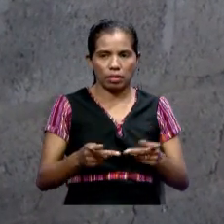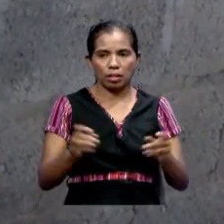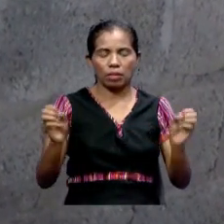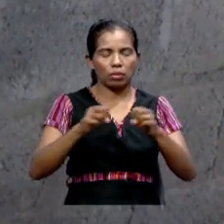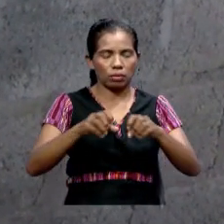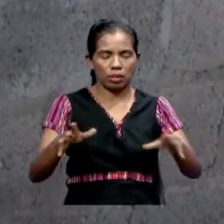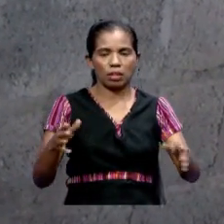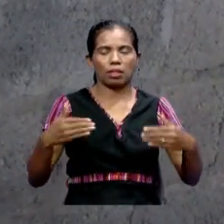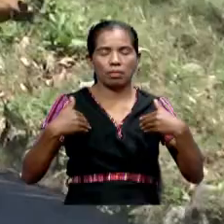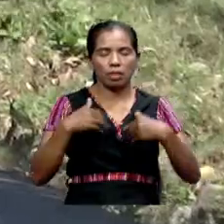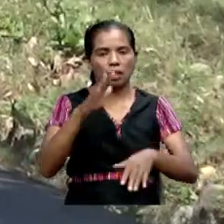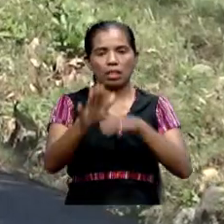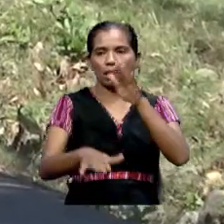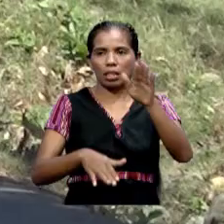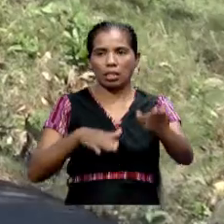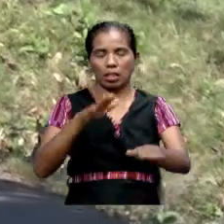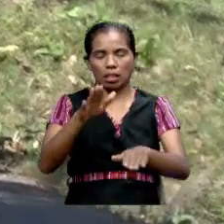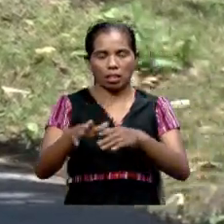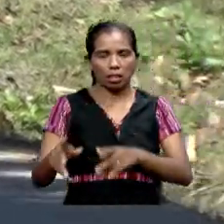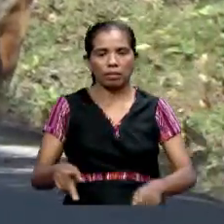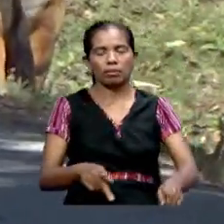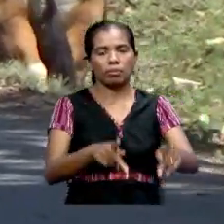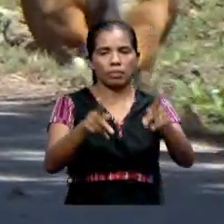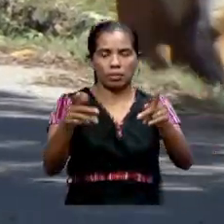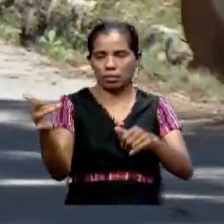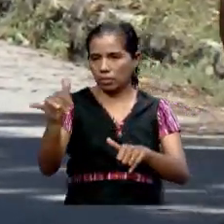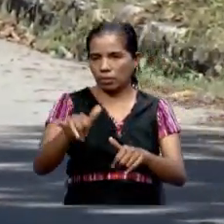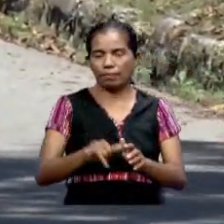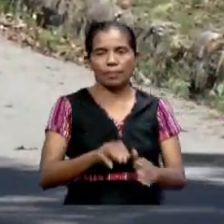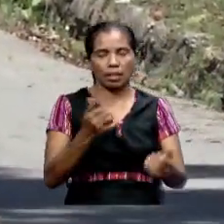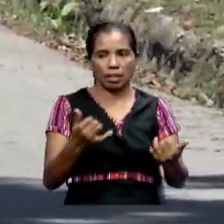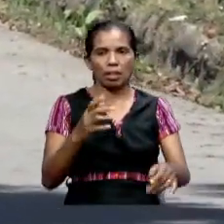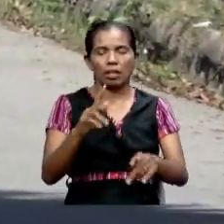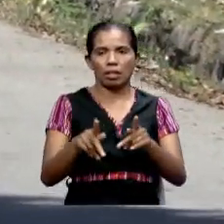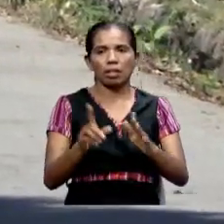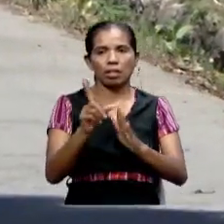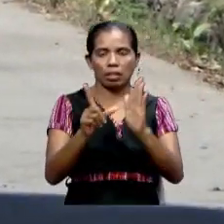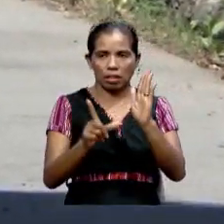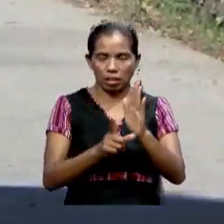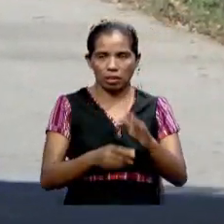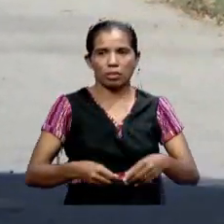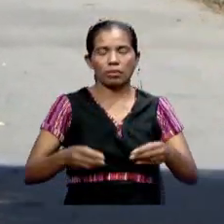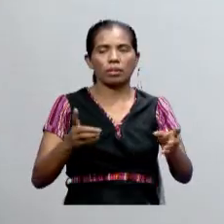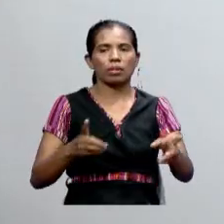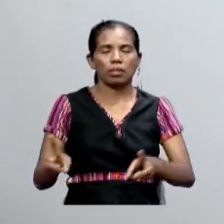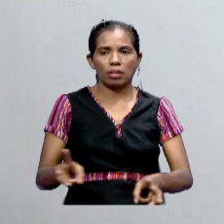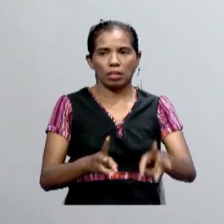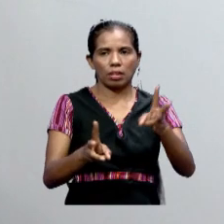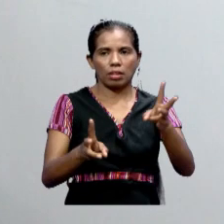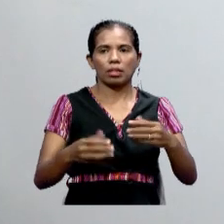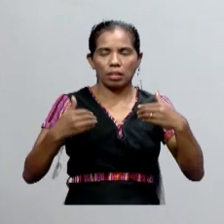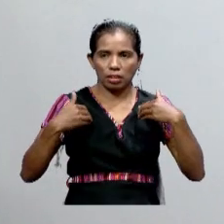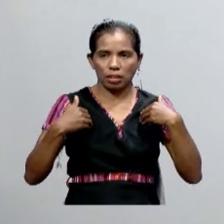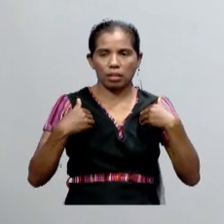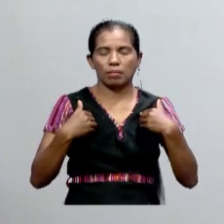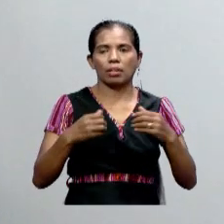sira livre lau iha espaço público sira. Ida ne iha votu decreto lei ne mos fundalam ba iha, ida ne iha mos nyan